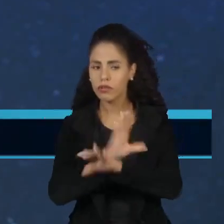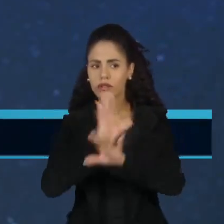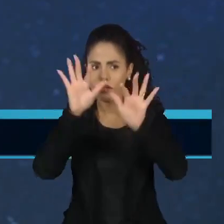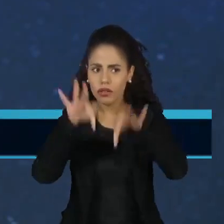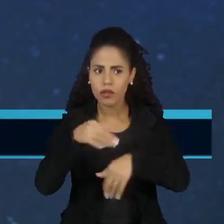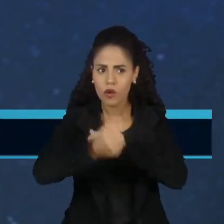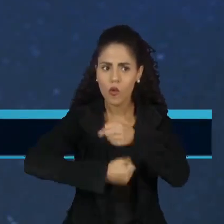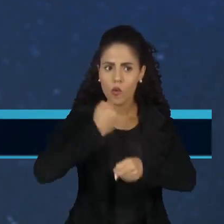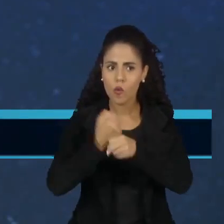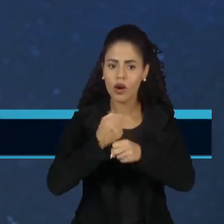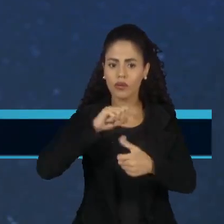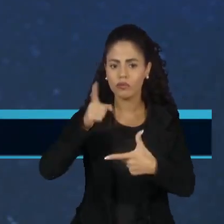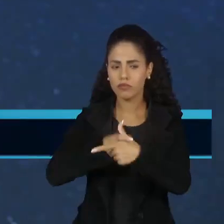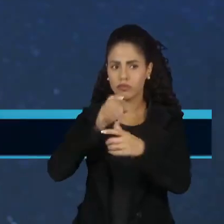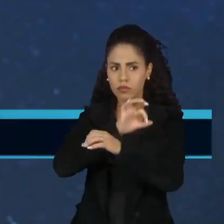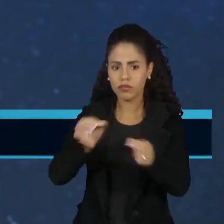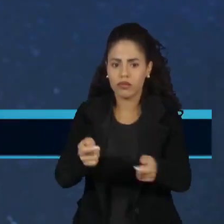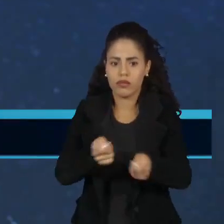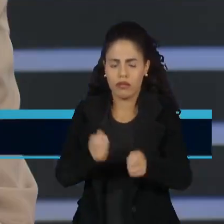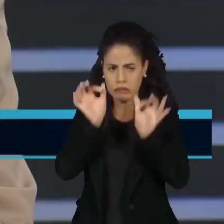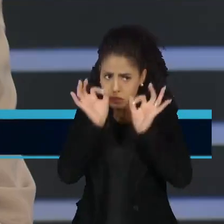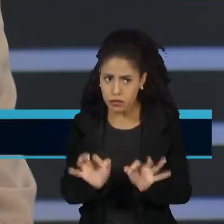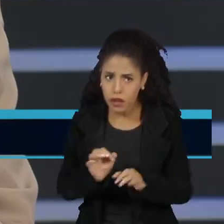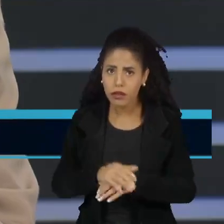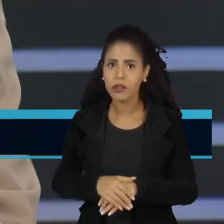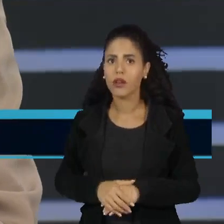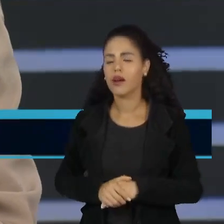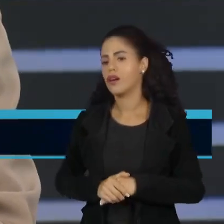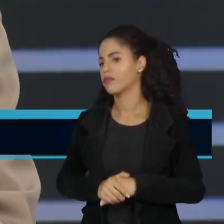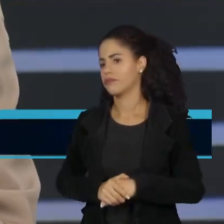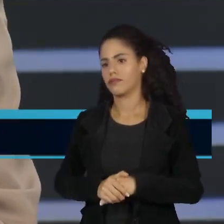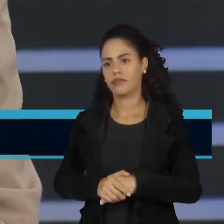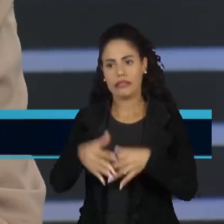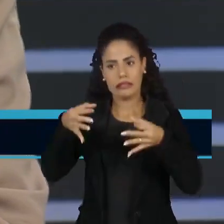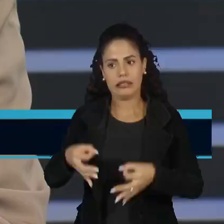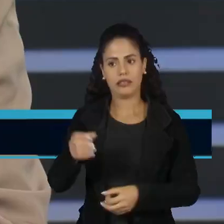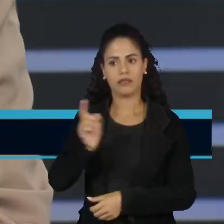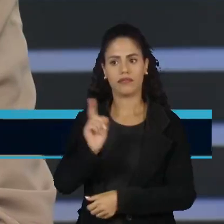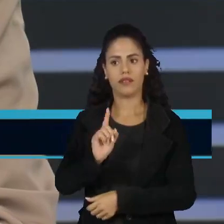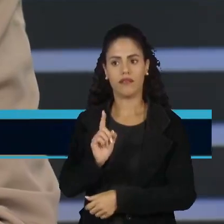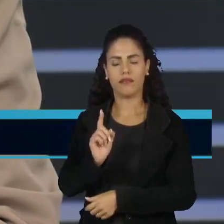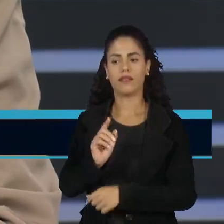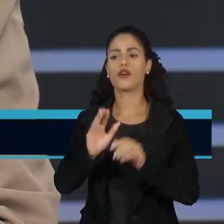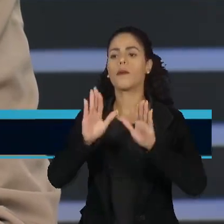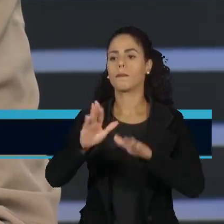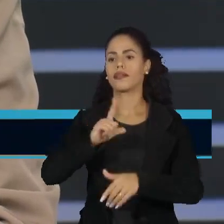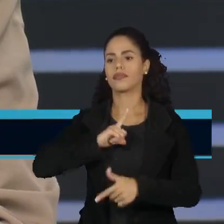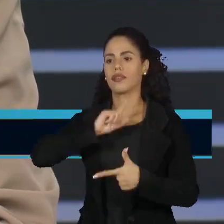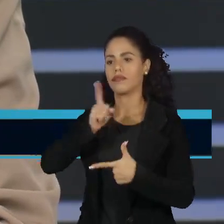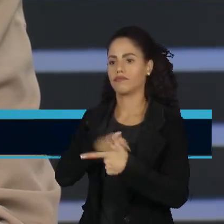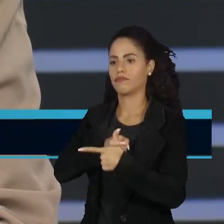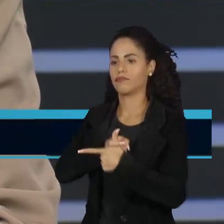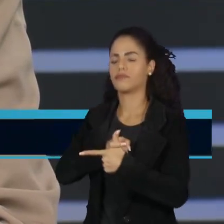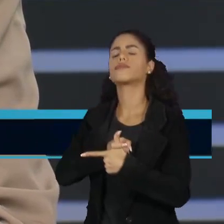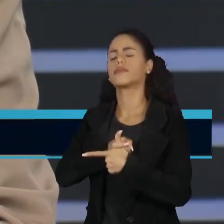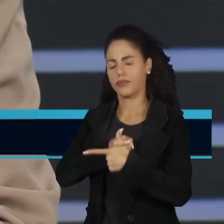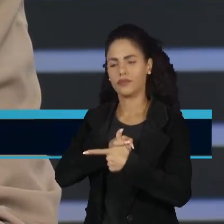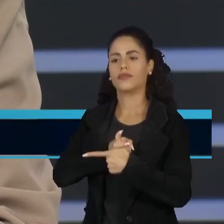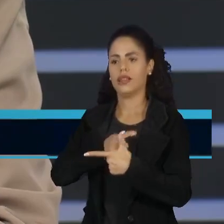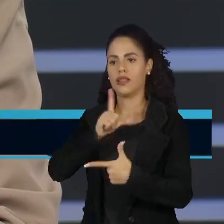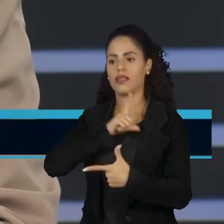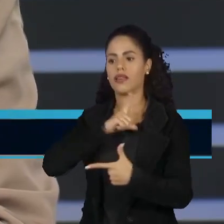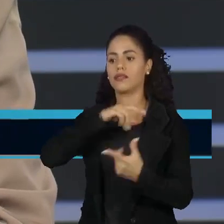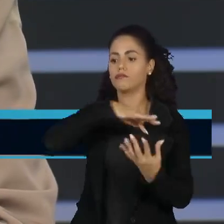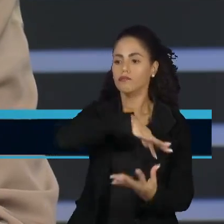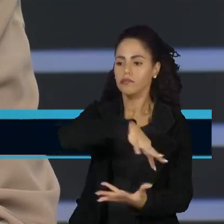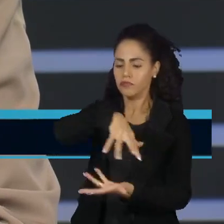ano com as contas públicas ajustadas? Não, ajustadas não, porque existe um déficit. Aliás, o mundo vive